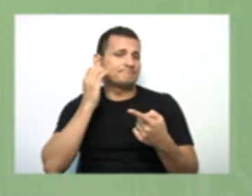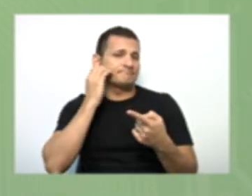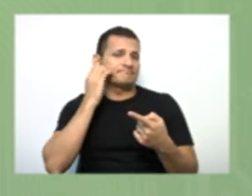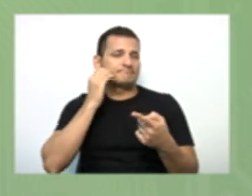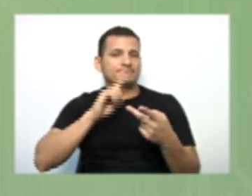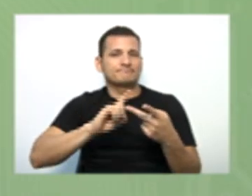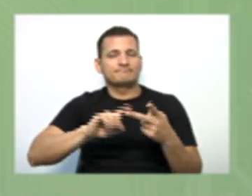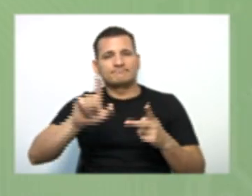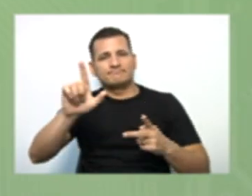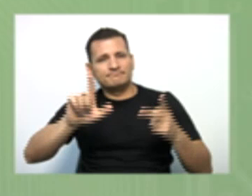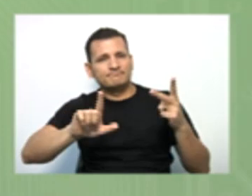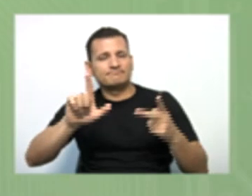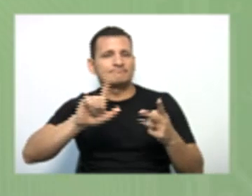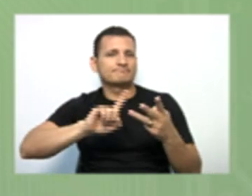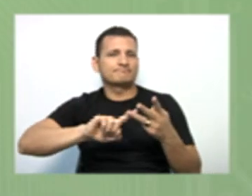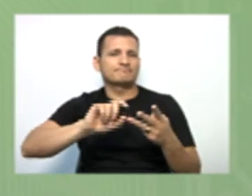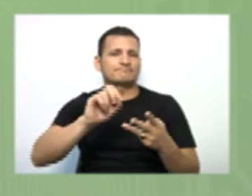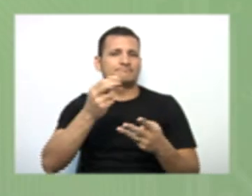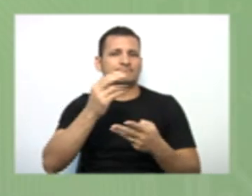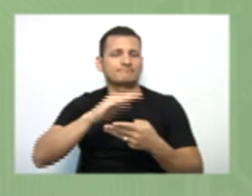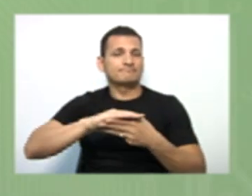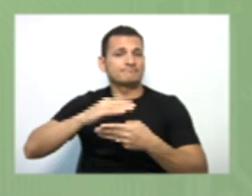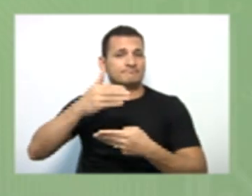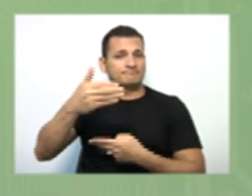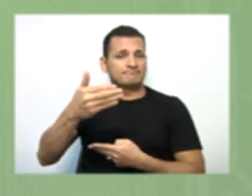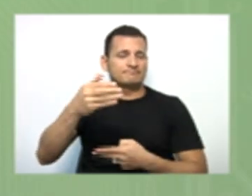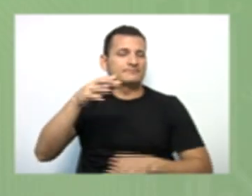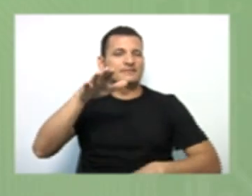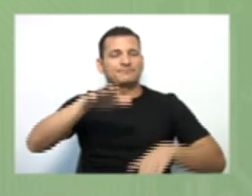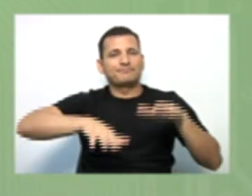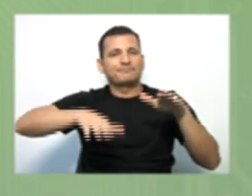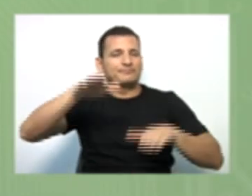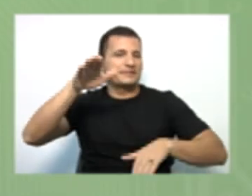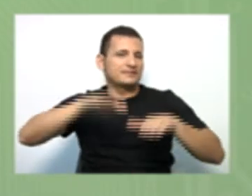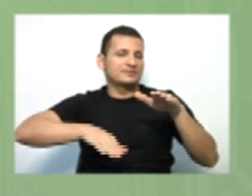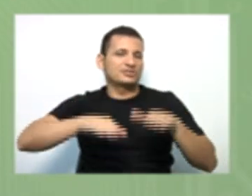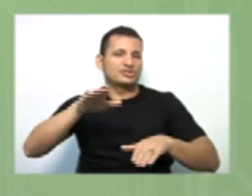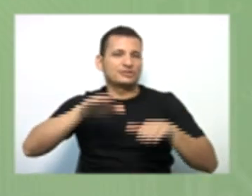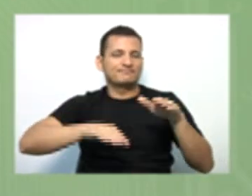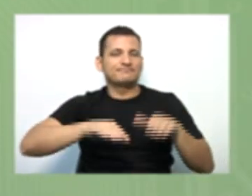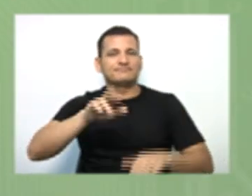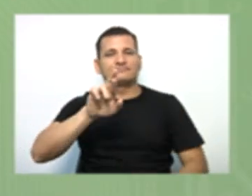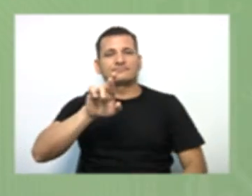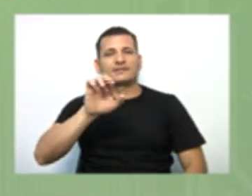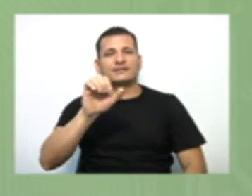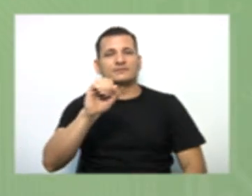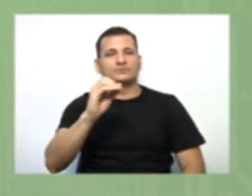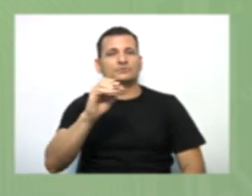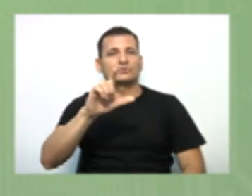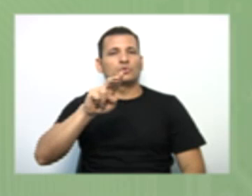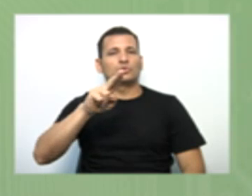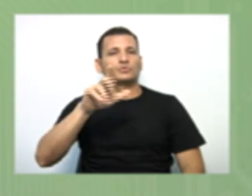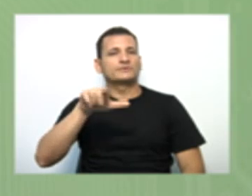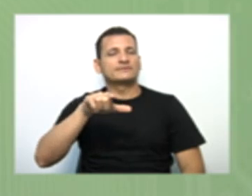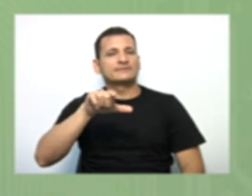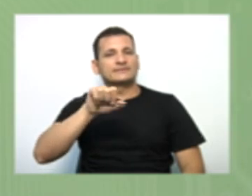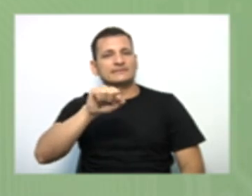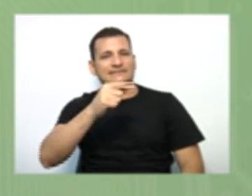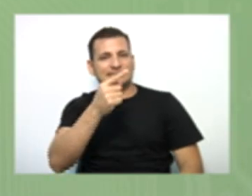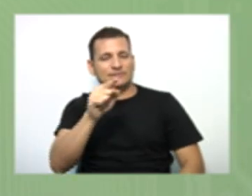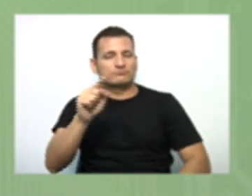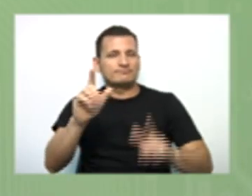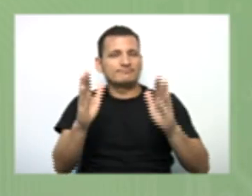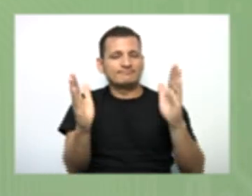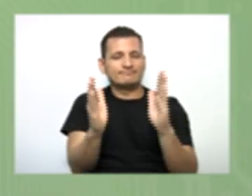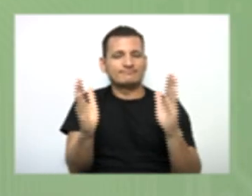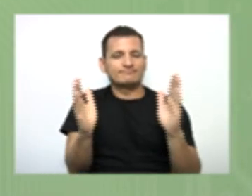TV, se vai colocar o notebook. Então, vai variar de acordo com a resolução da tela do dispositivo. Eu